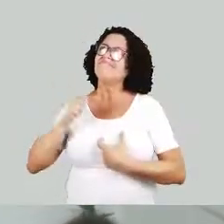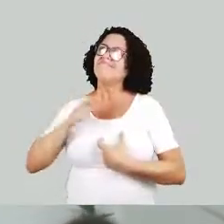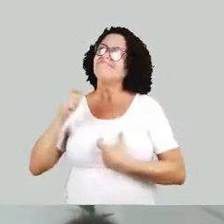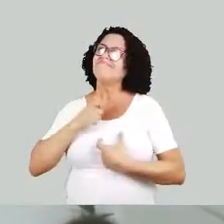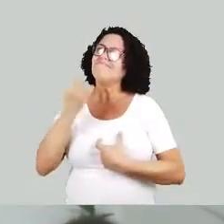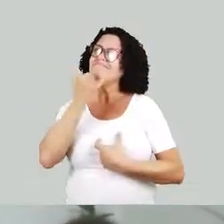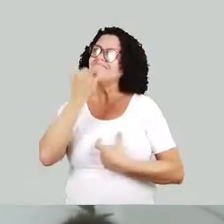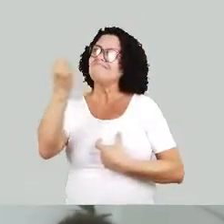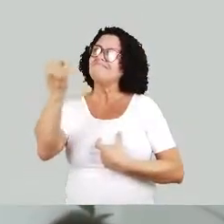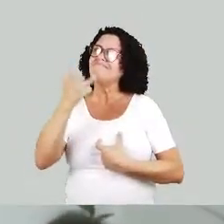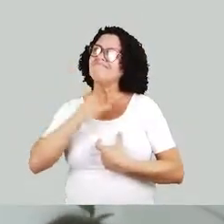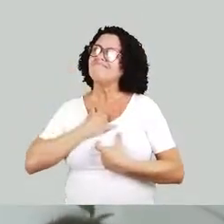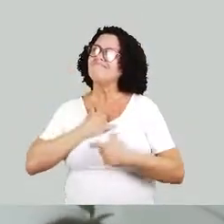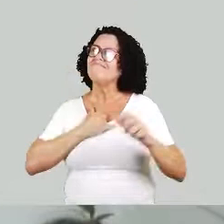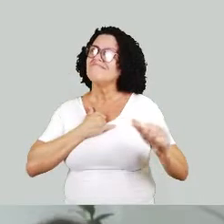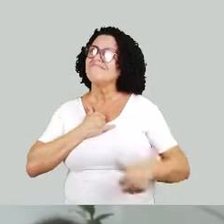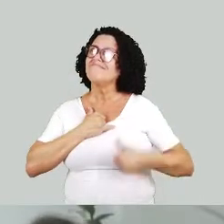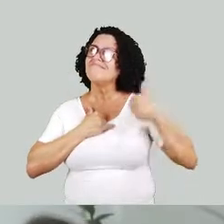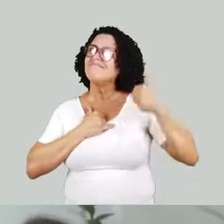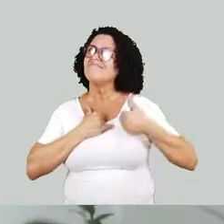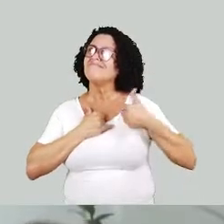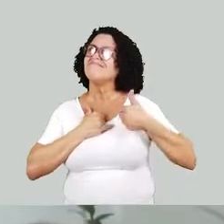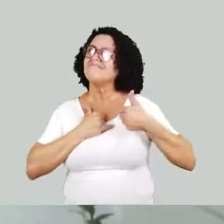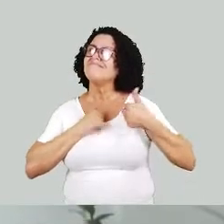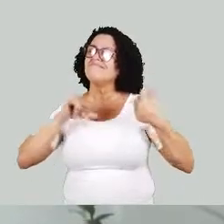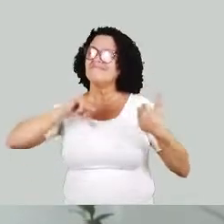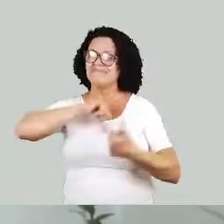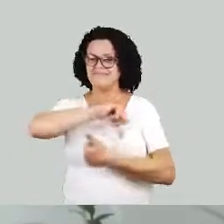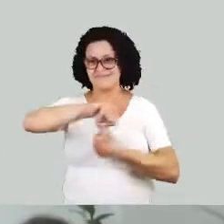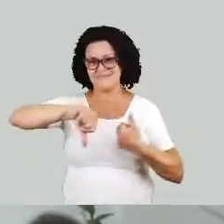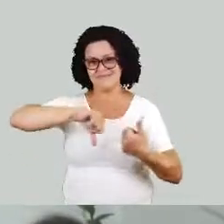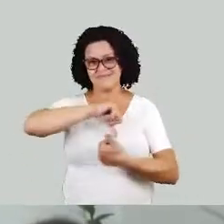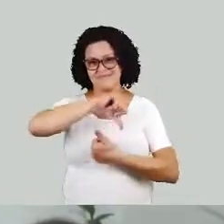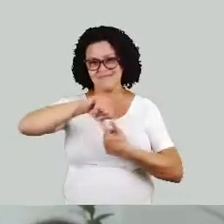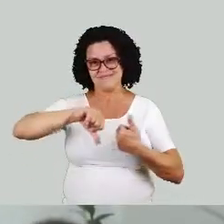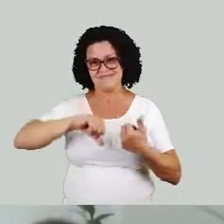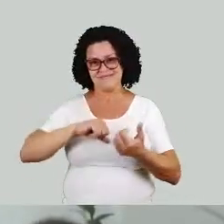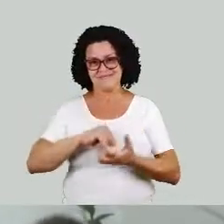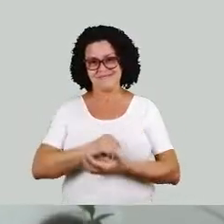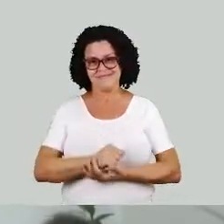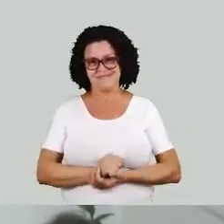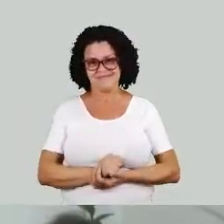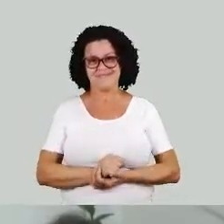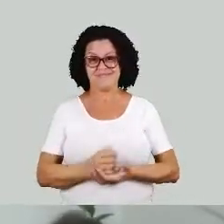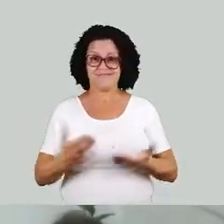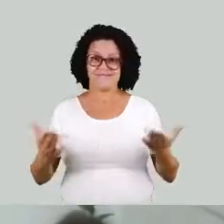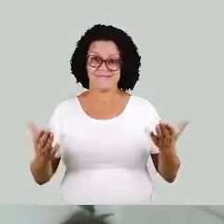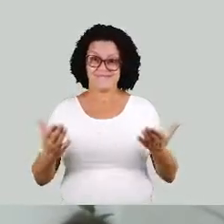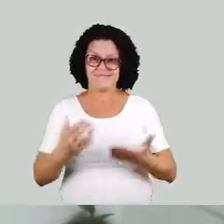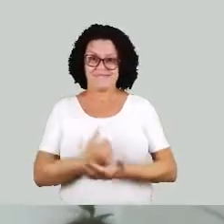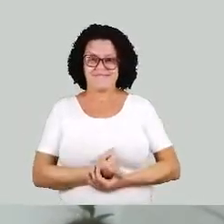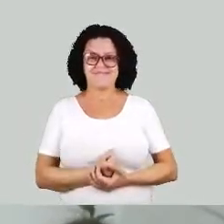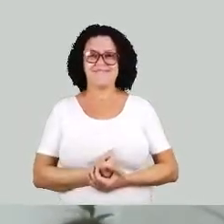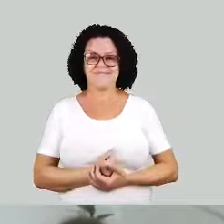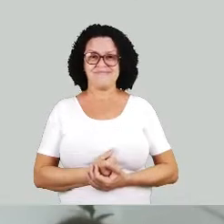de me perdoar, de melhorar e de mudar, me modificar. Ou seja,